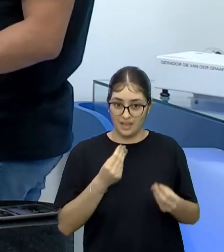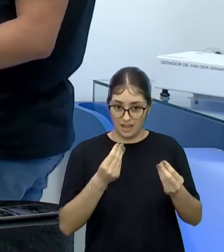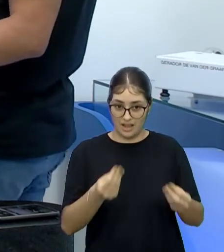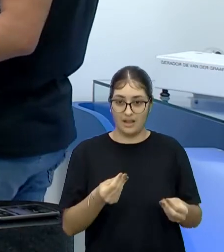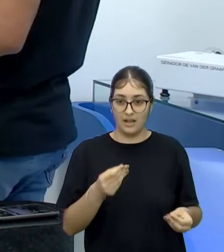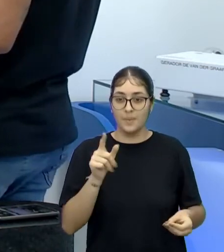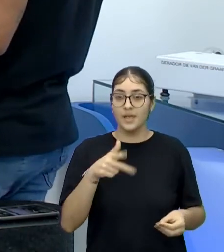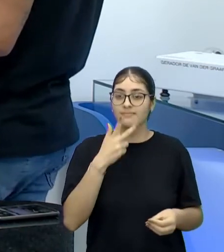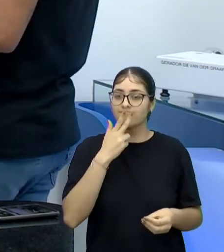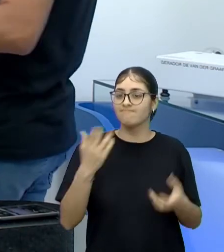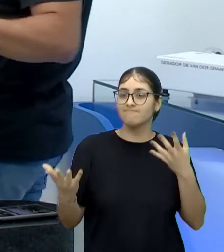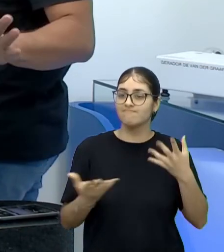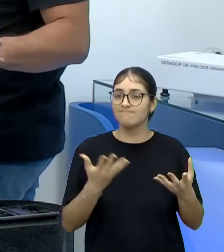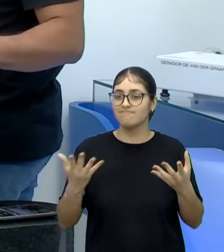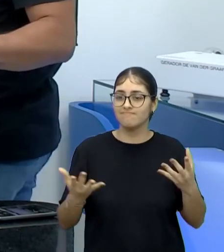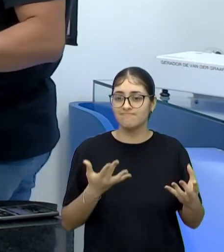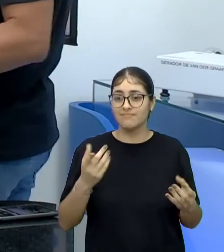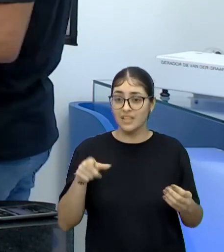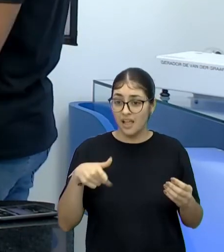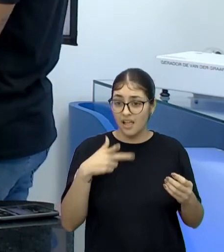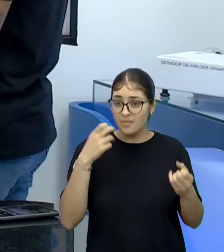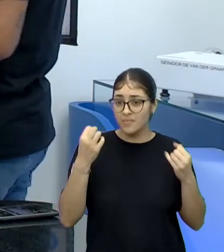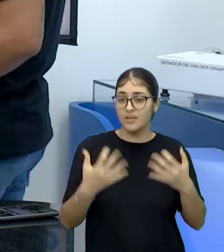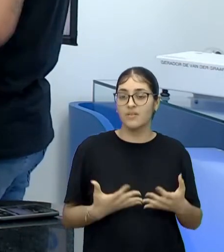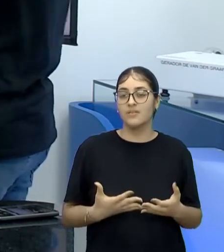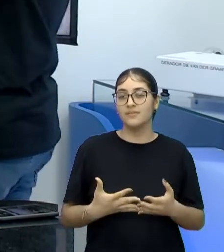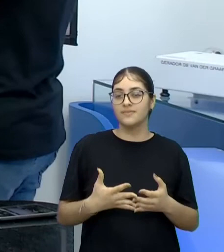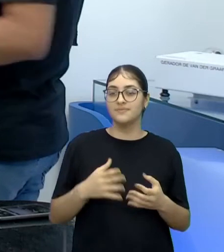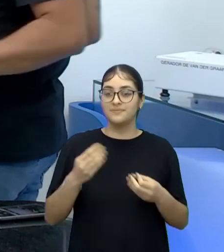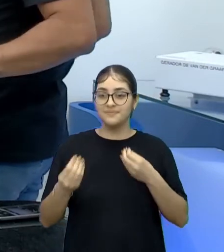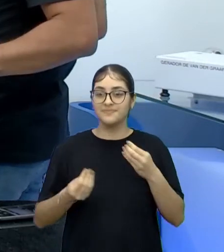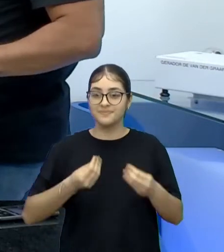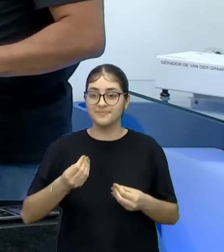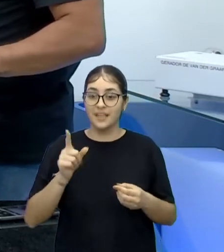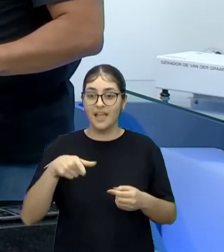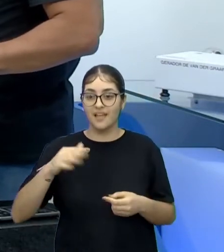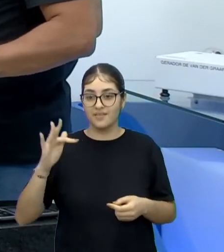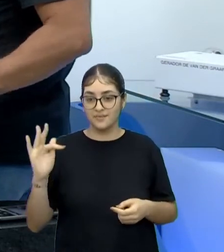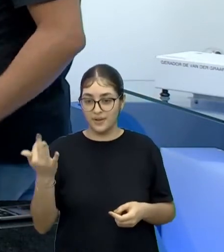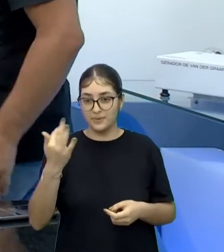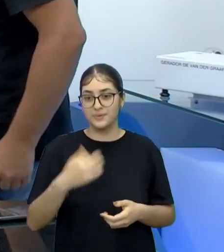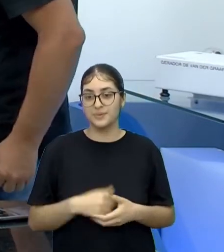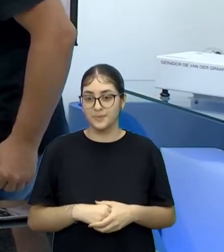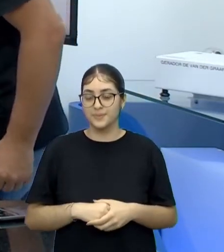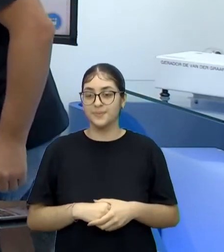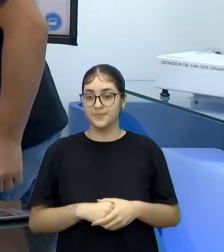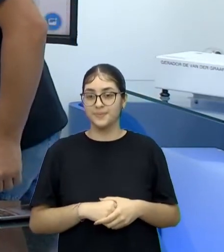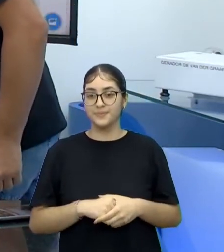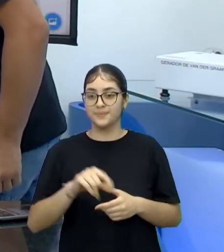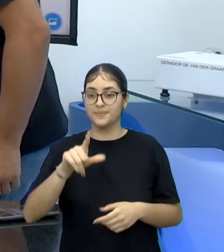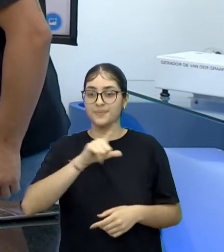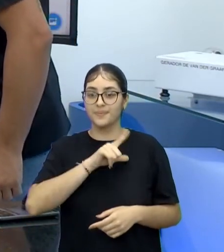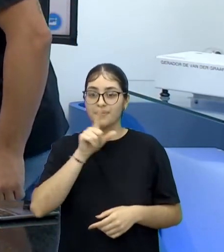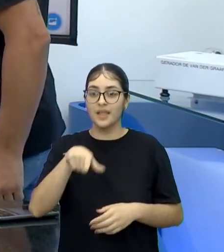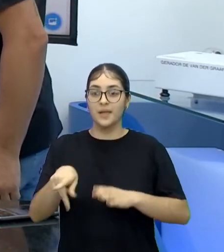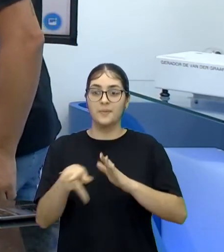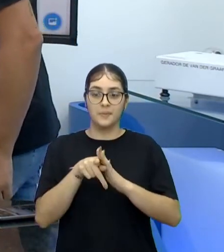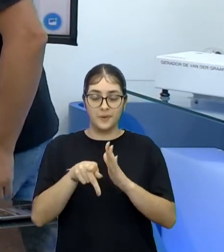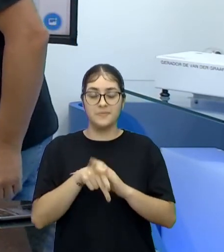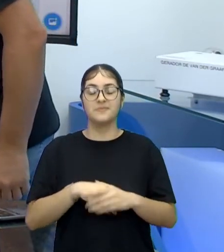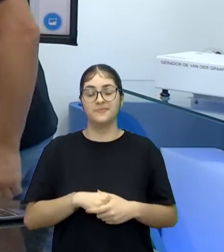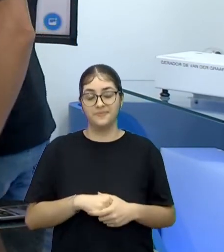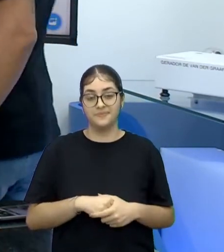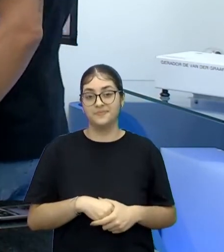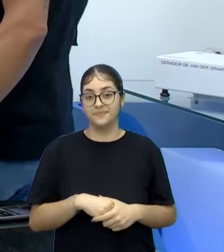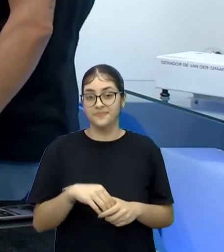nome da atriz, não era para falar, mas como já falou, se der Vera Fischer, é falso. Né? Então aqui nós temos uma condicional, né?